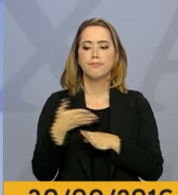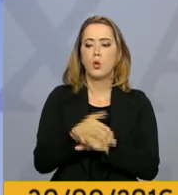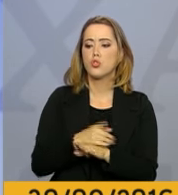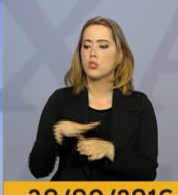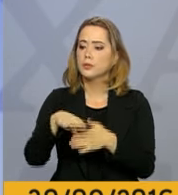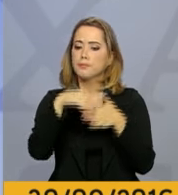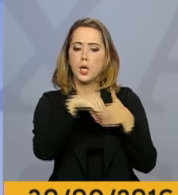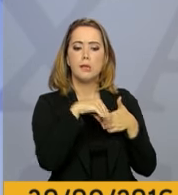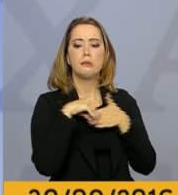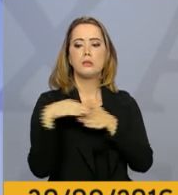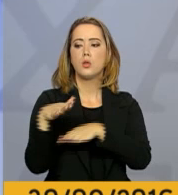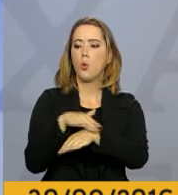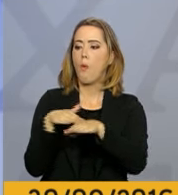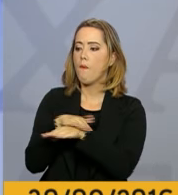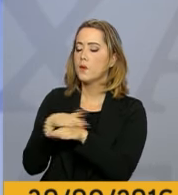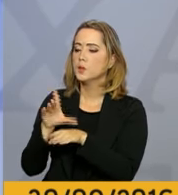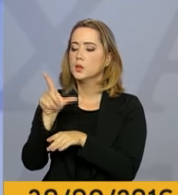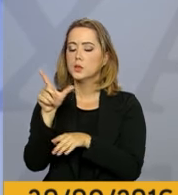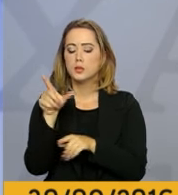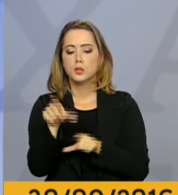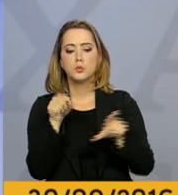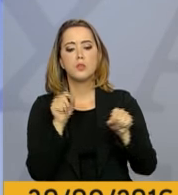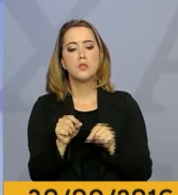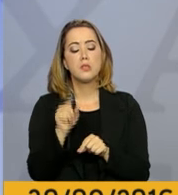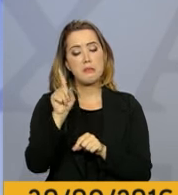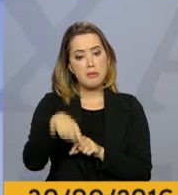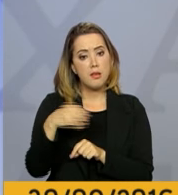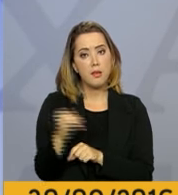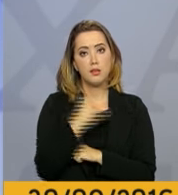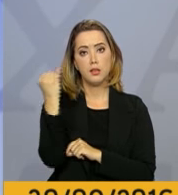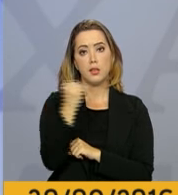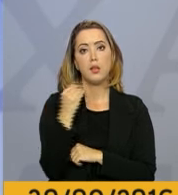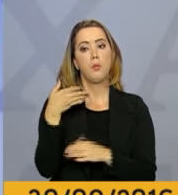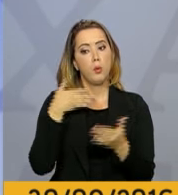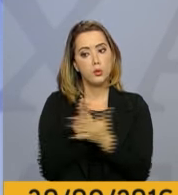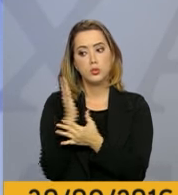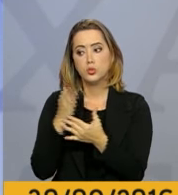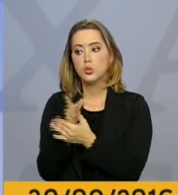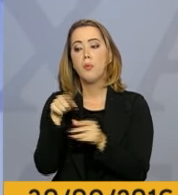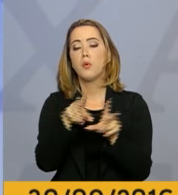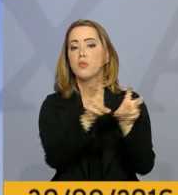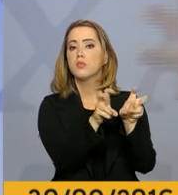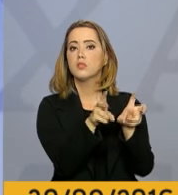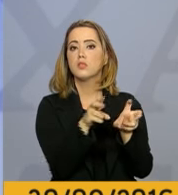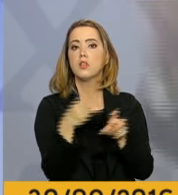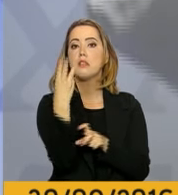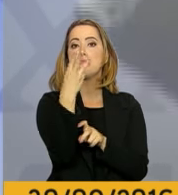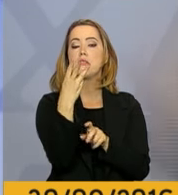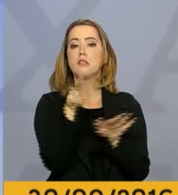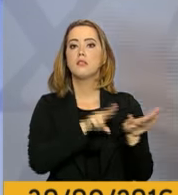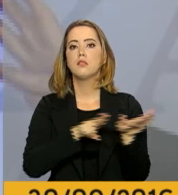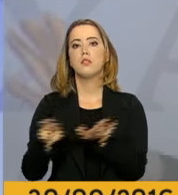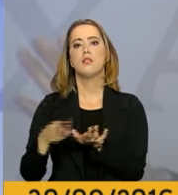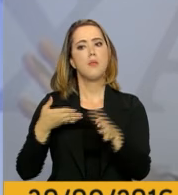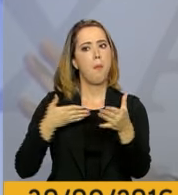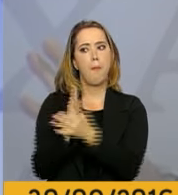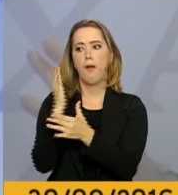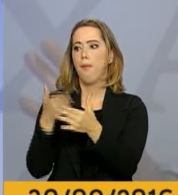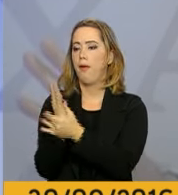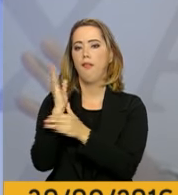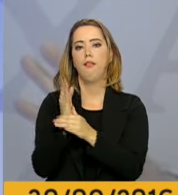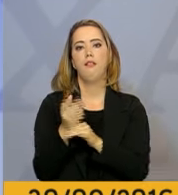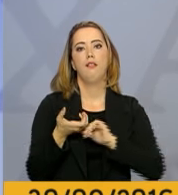líderes, verificamos todos a indispensabilidade da aprovação dessa matéria e, num prazo de 3 semanas, aprovou-se na Câmara e no